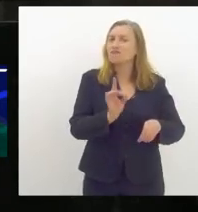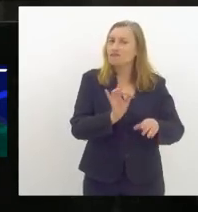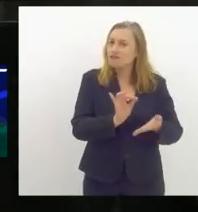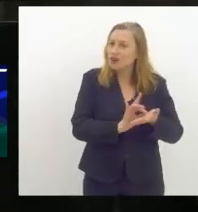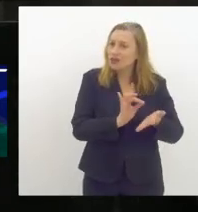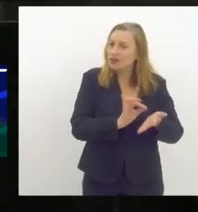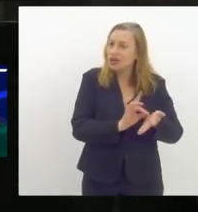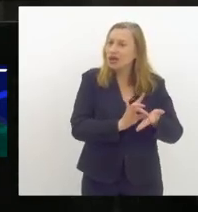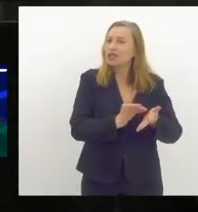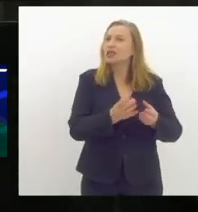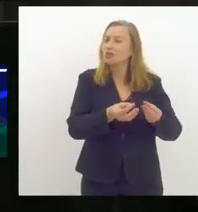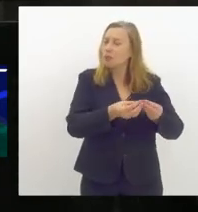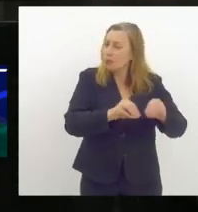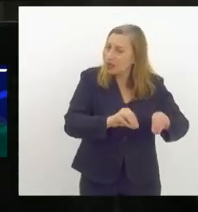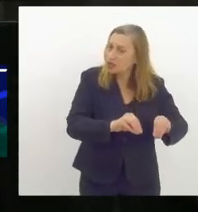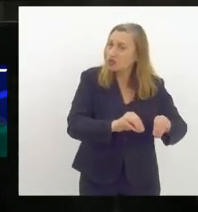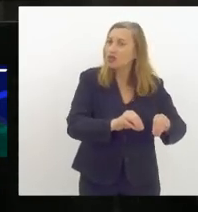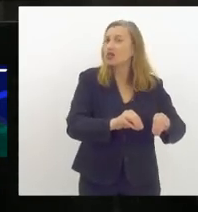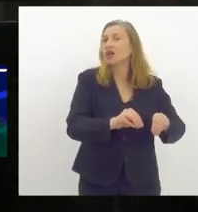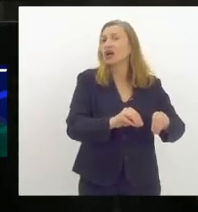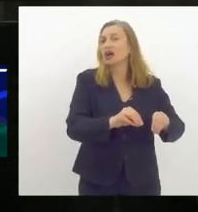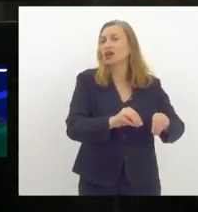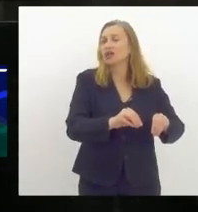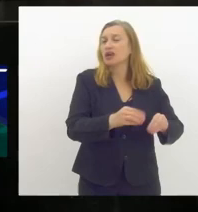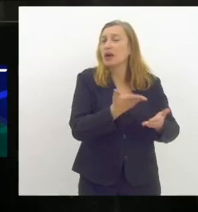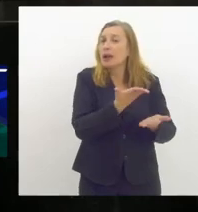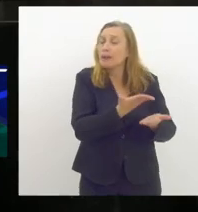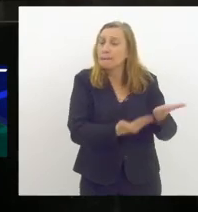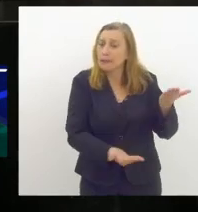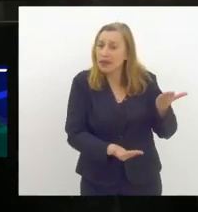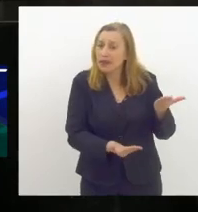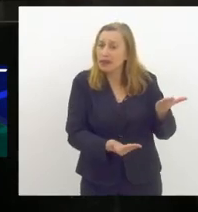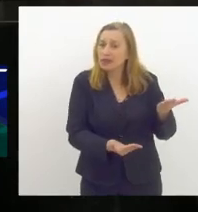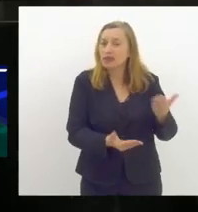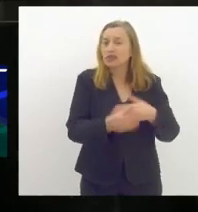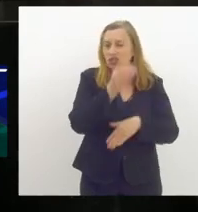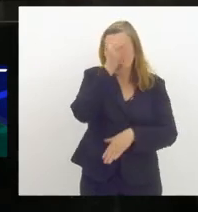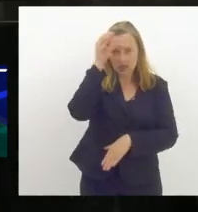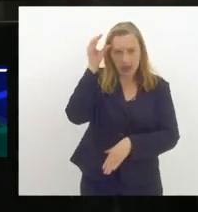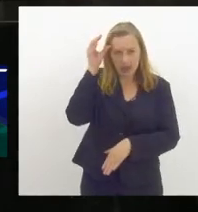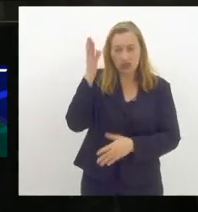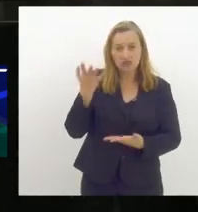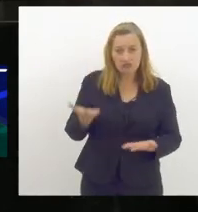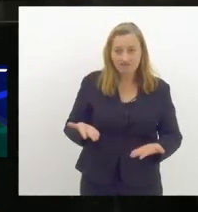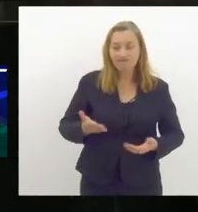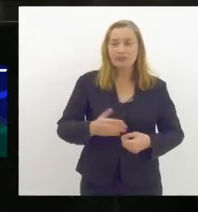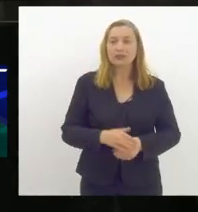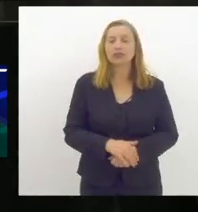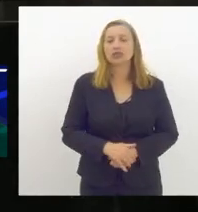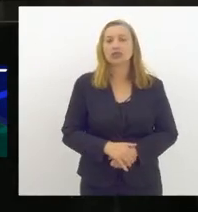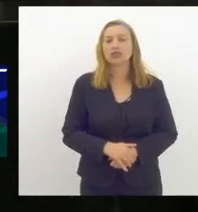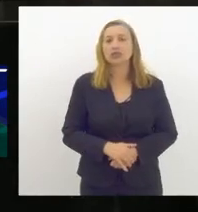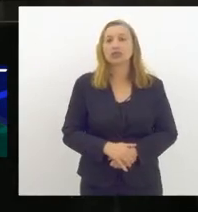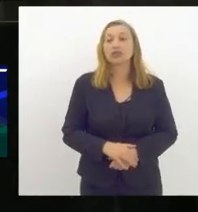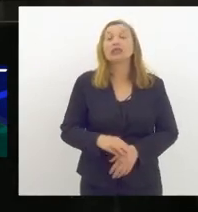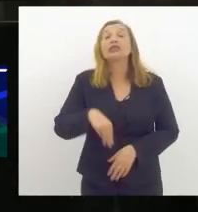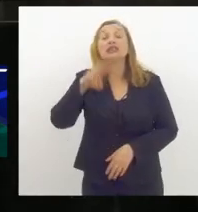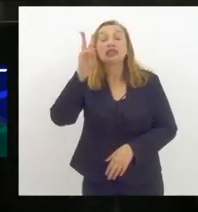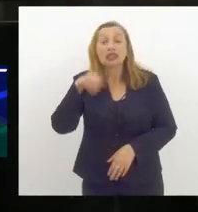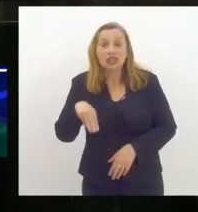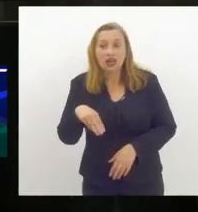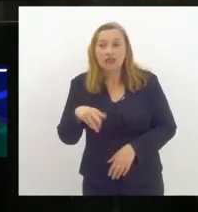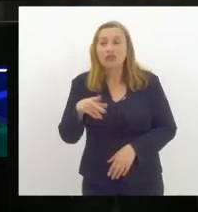profundamente prejudicada pela perda de passageiros Ah e quem